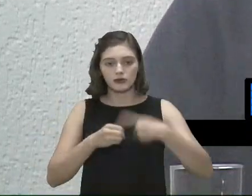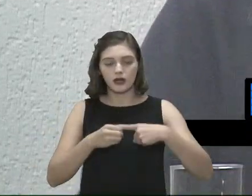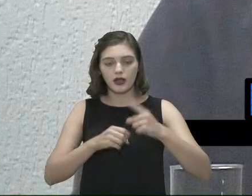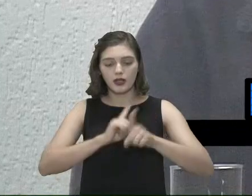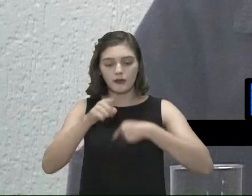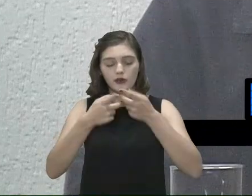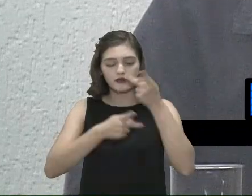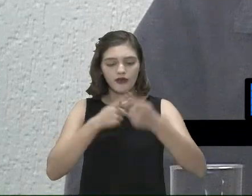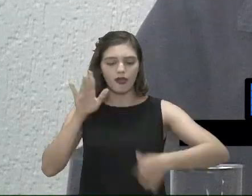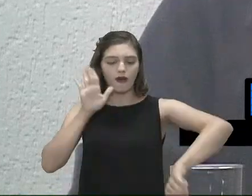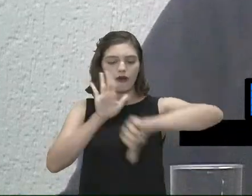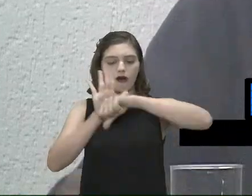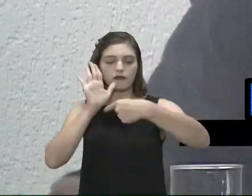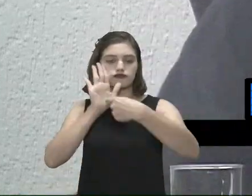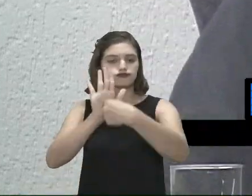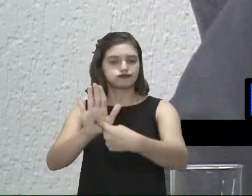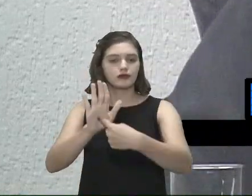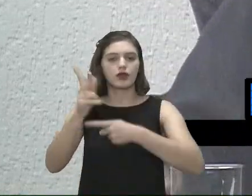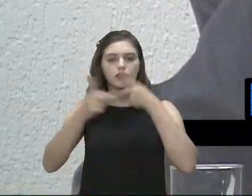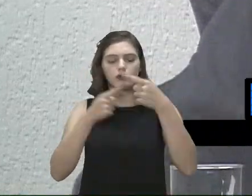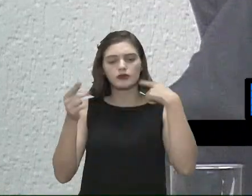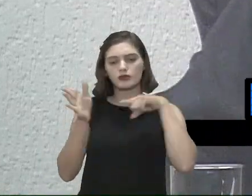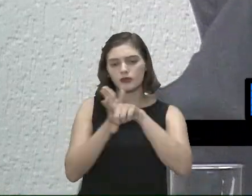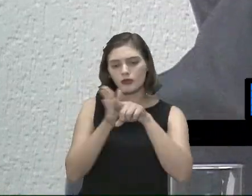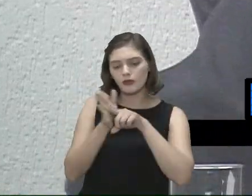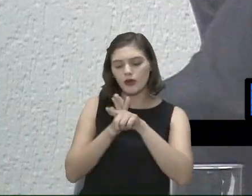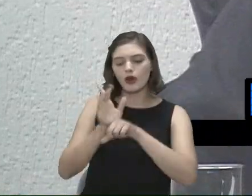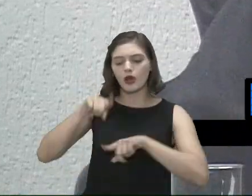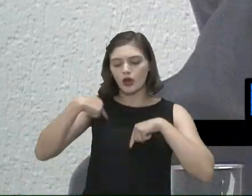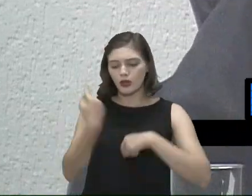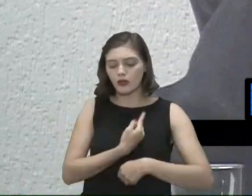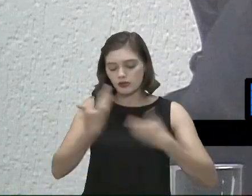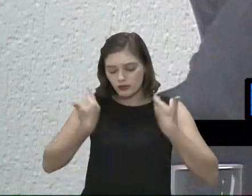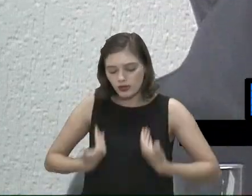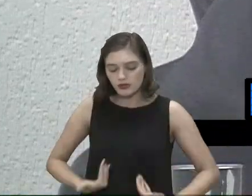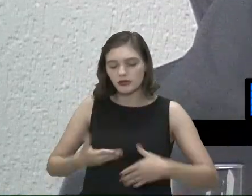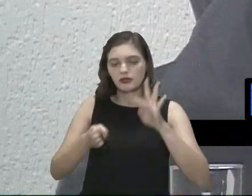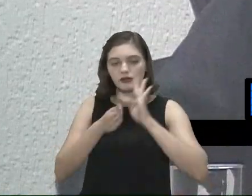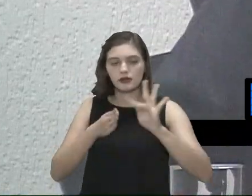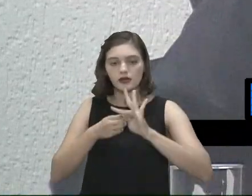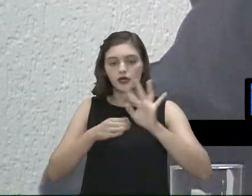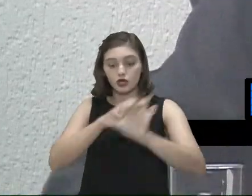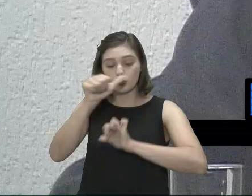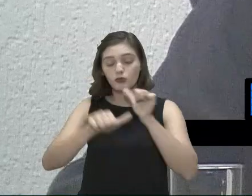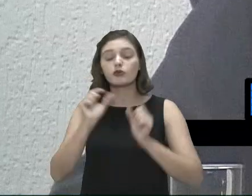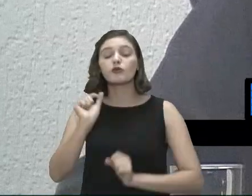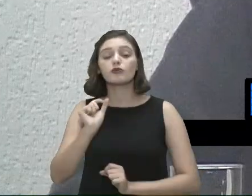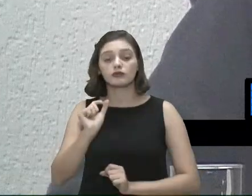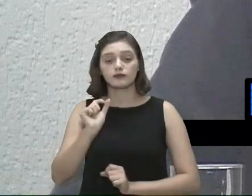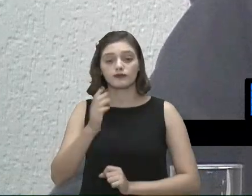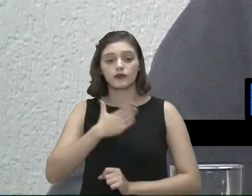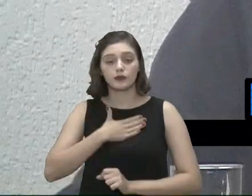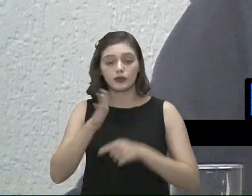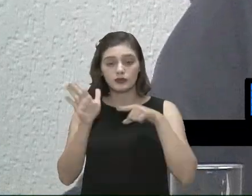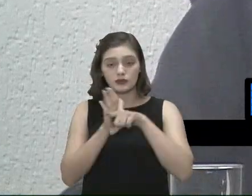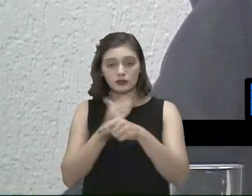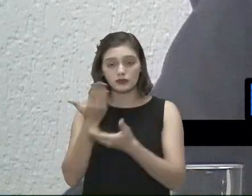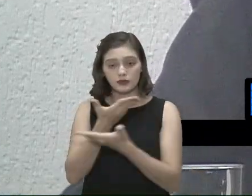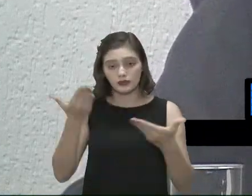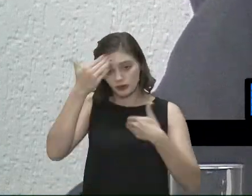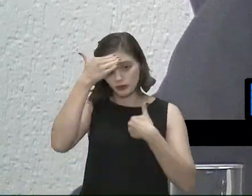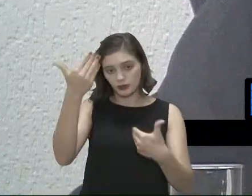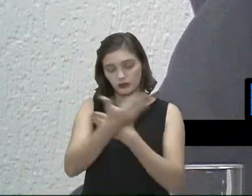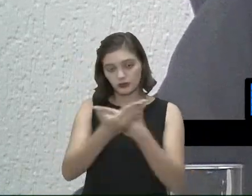de todas as denúncias que foram apresentadas, depois dos questionamentos, nossa presença na assistência social, o que mudou de lá para cá? São esses meus questionamentos. Obrigado,